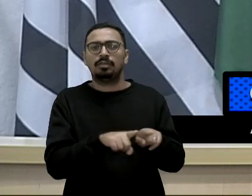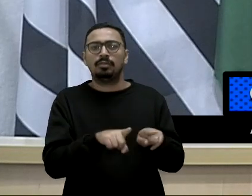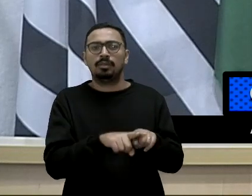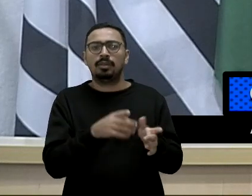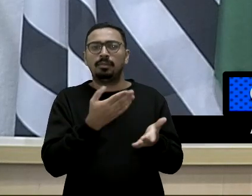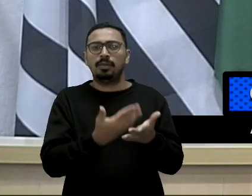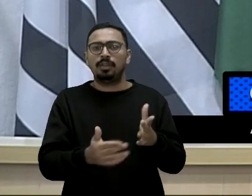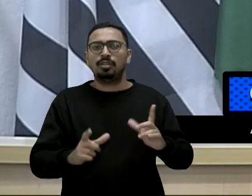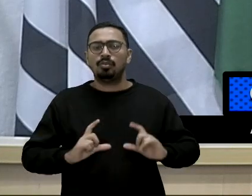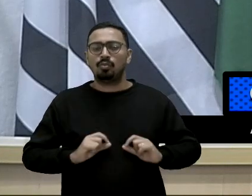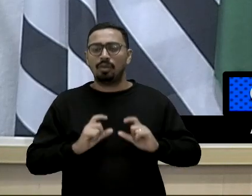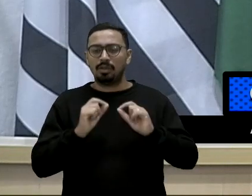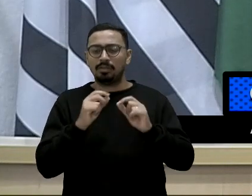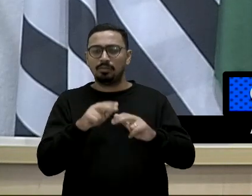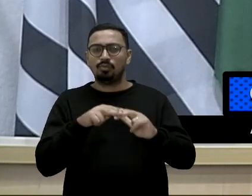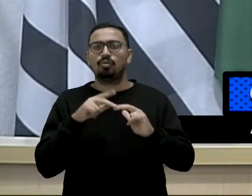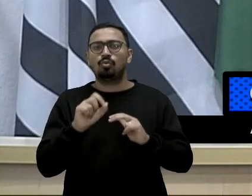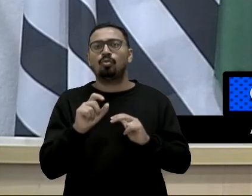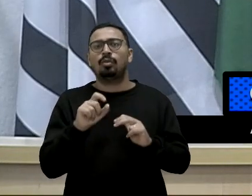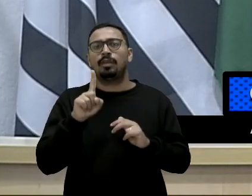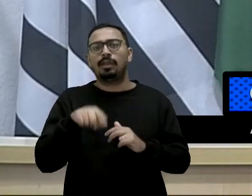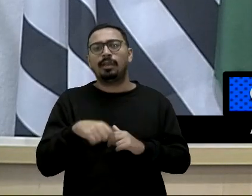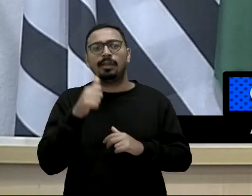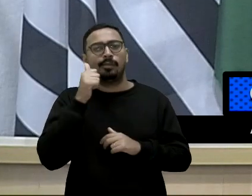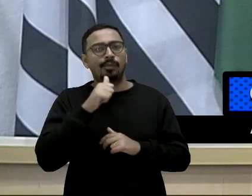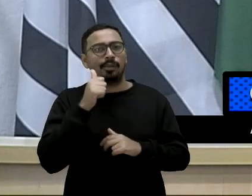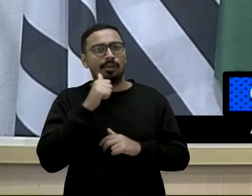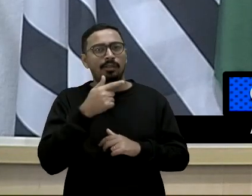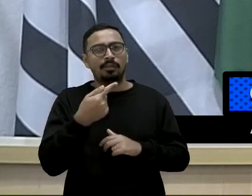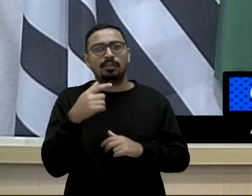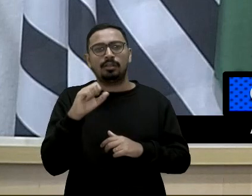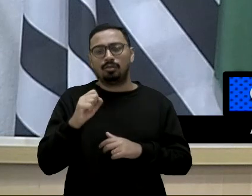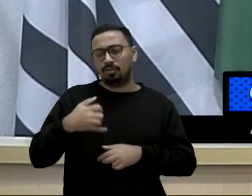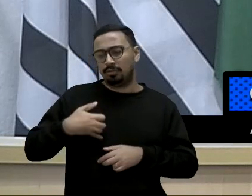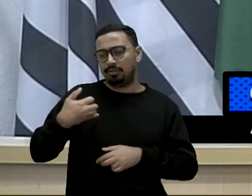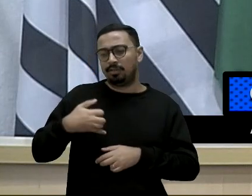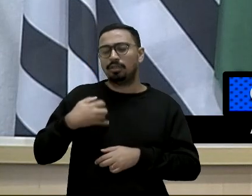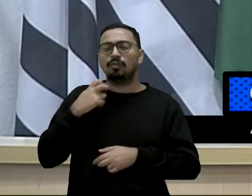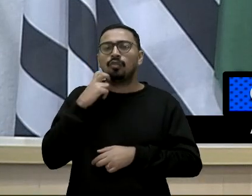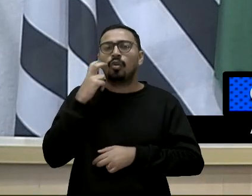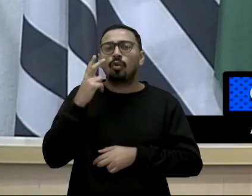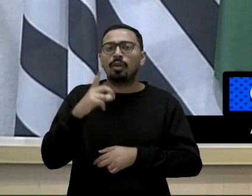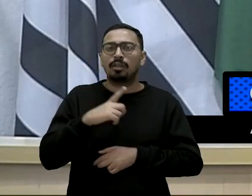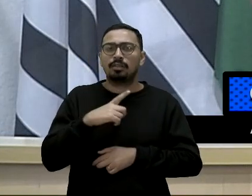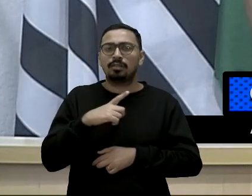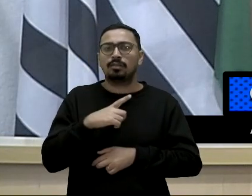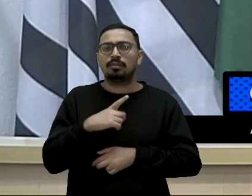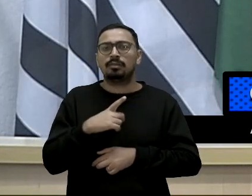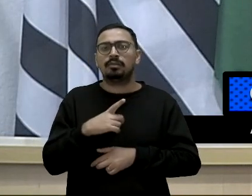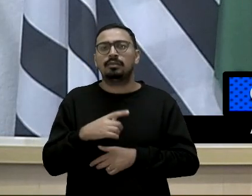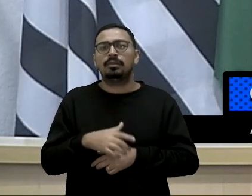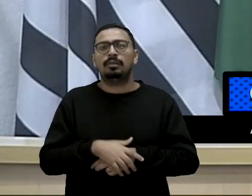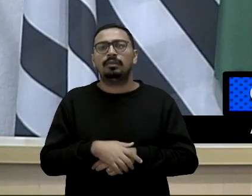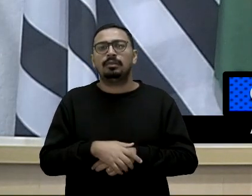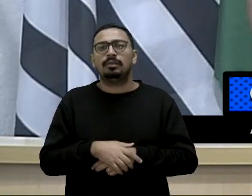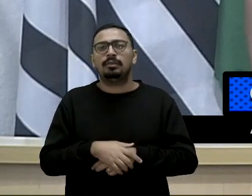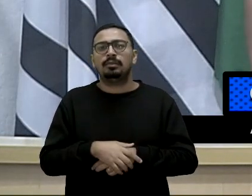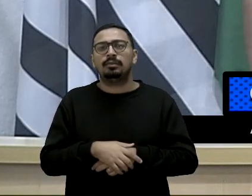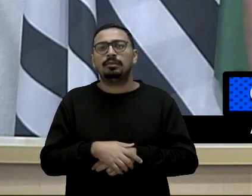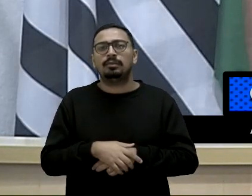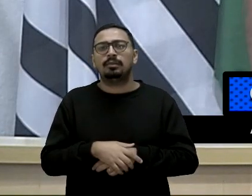câncer. Mas por quê? Ela é uma senhora com 78 anos e tinha vergonha. Faz essa pergunta. Essa